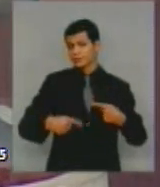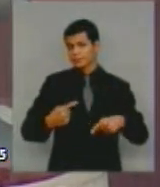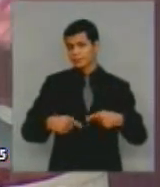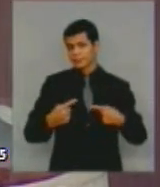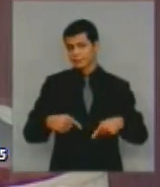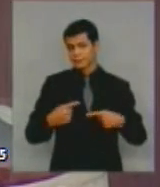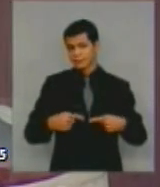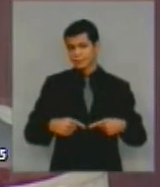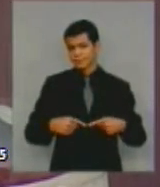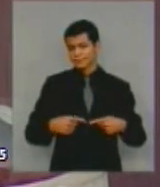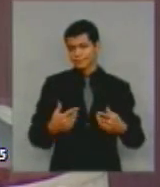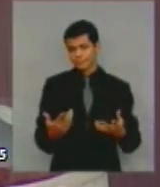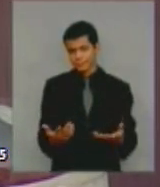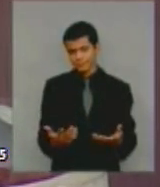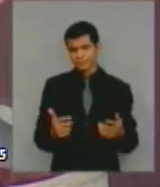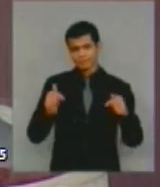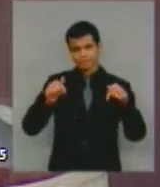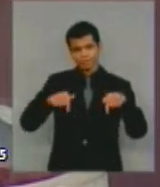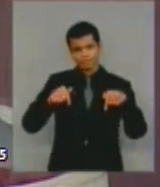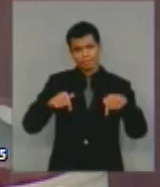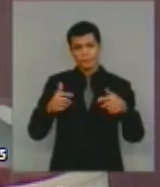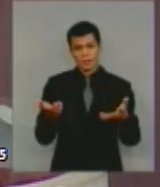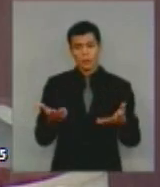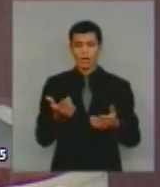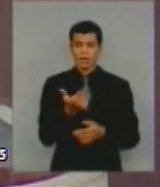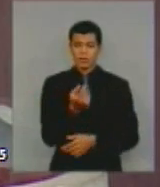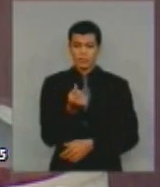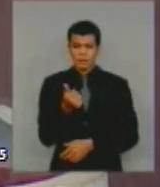Esse ano completam-se 100 anos da seca do 15.